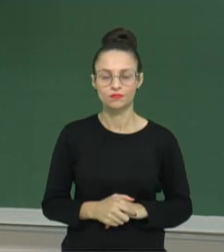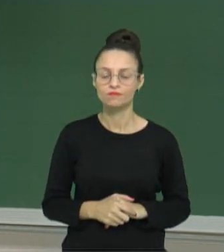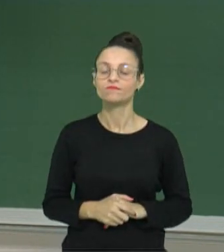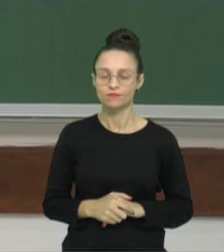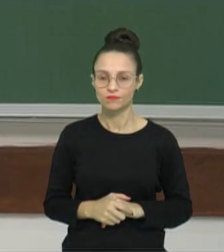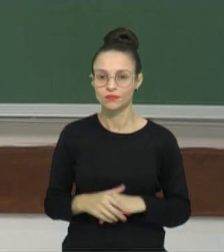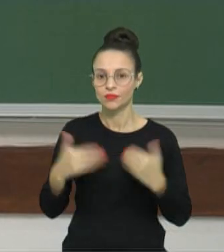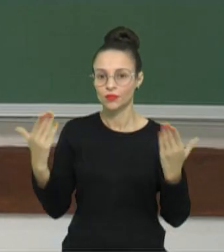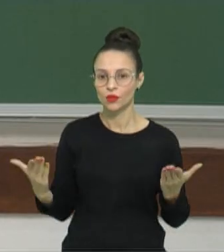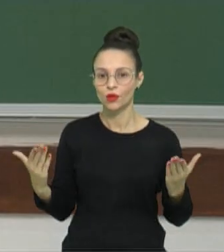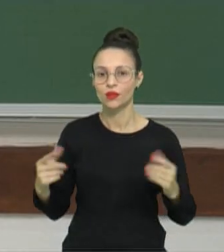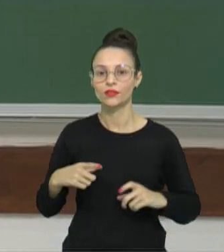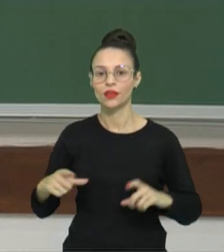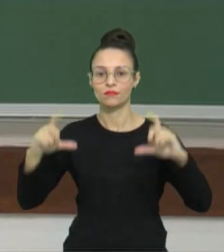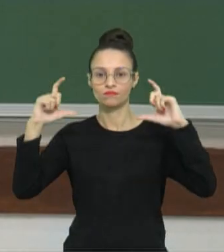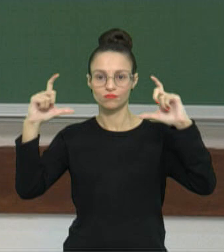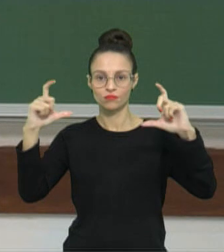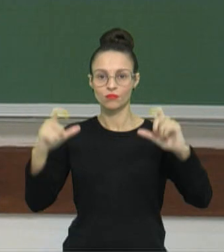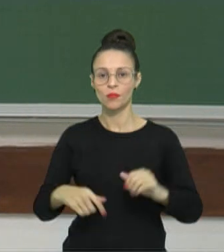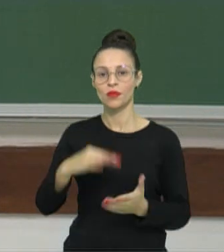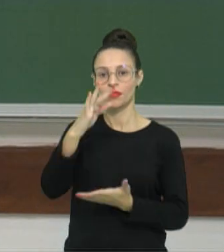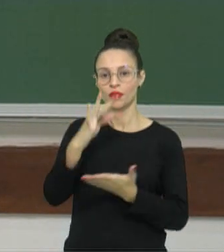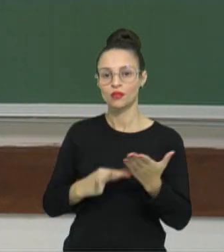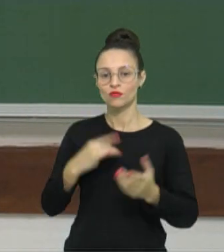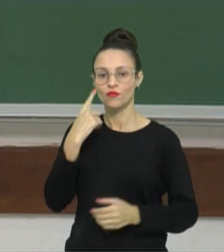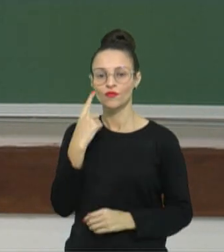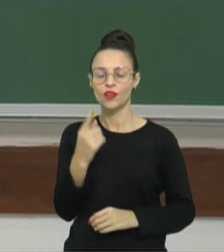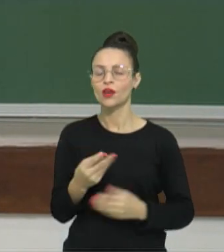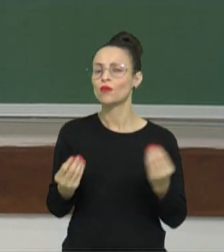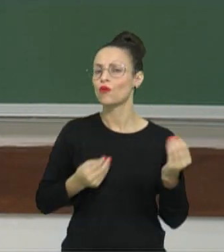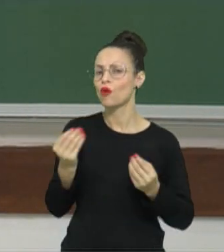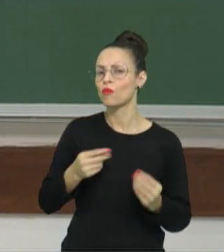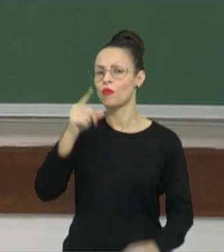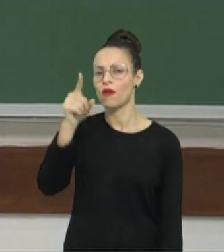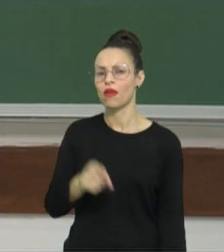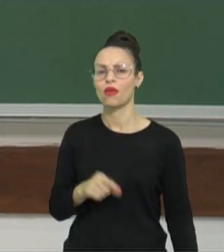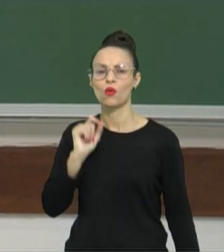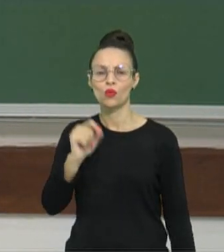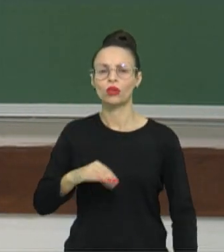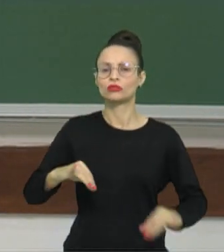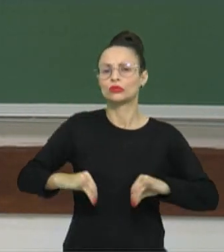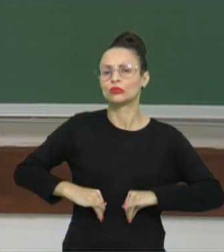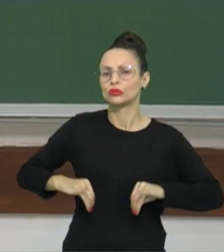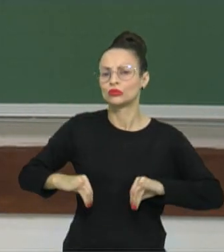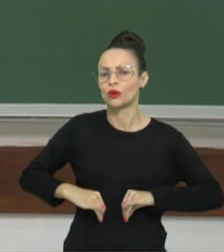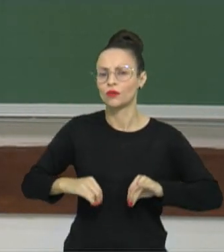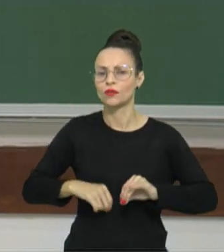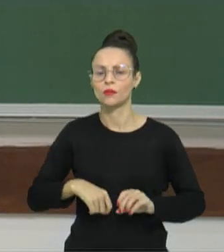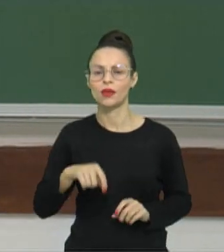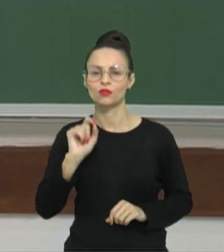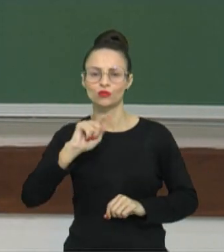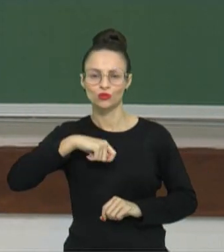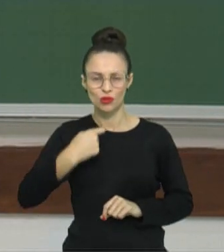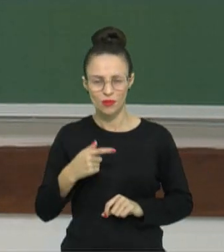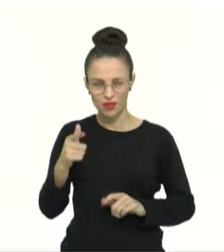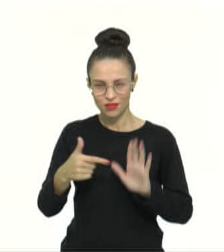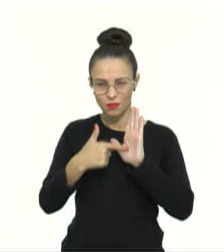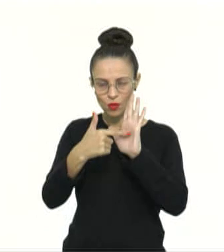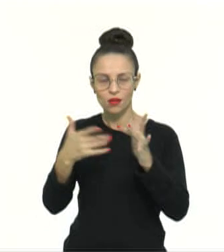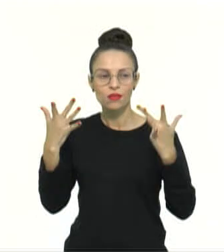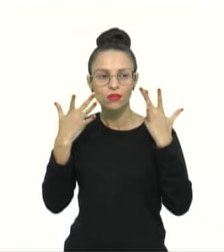E aqui temos um trecho de Prometeu Acorrentado para a gente ter uma ideia do que é esse sofrimento que o trágico traz.